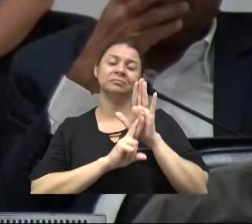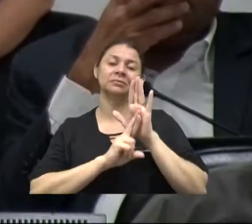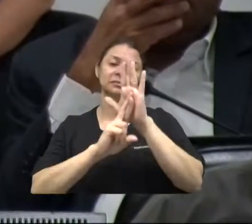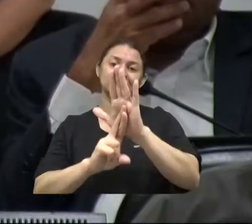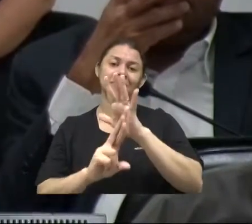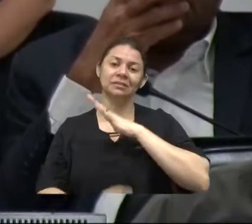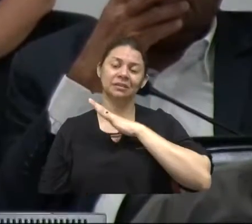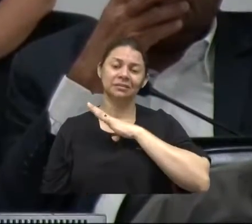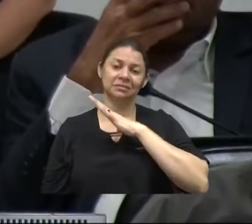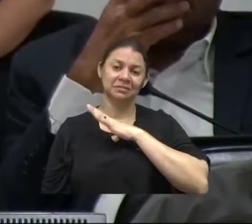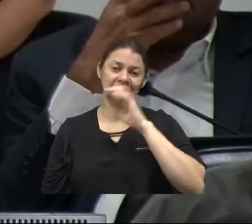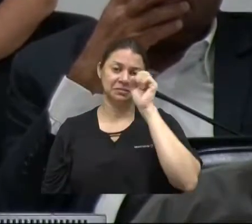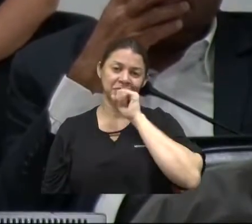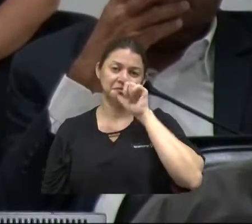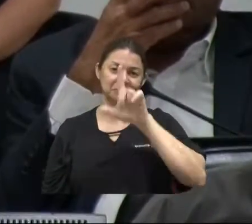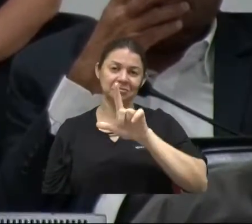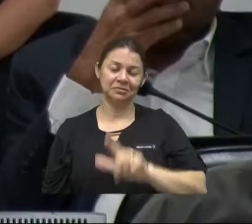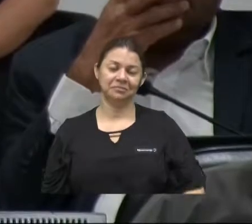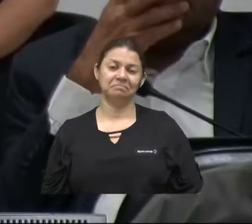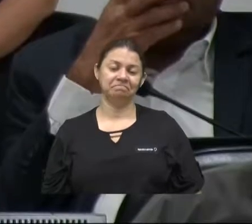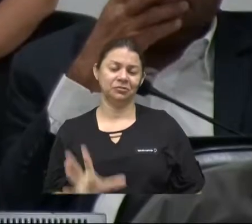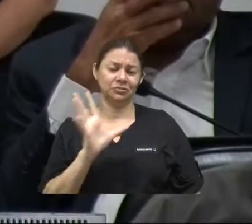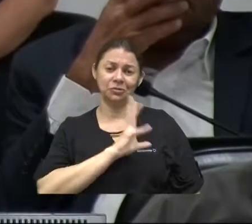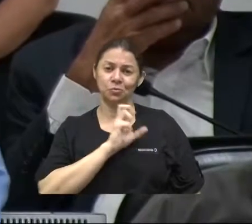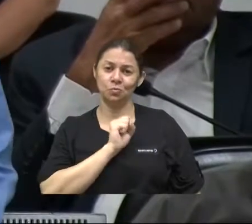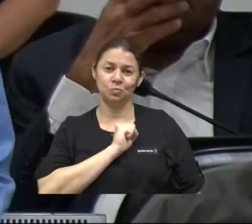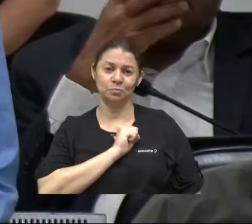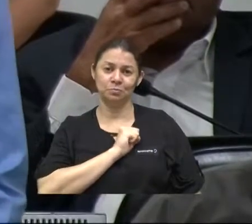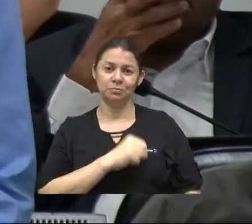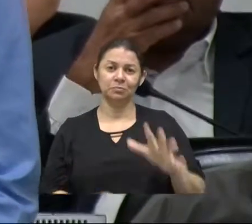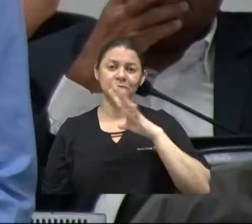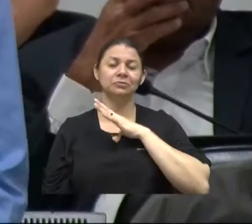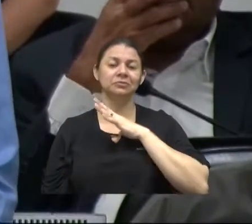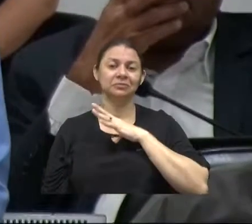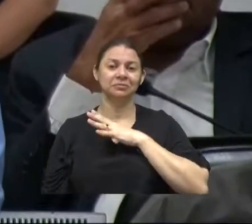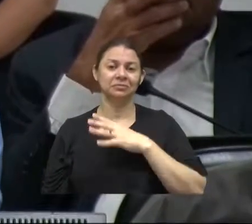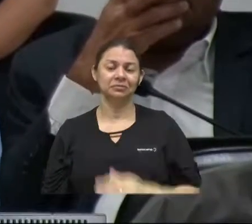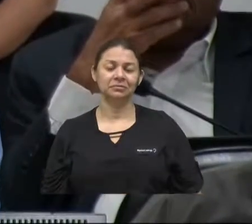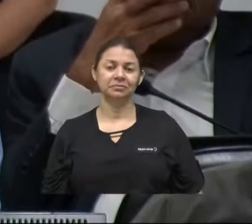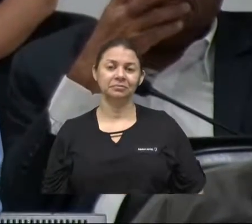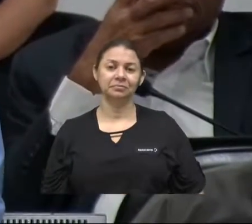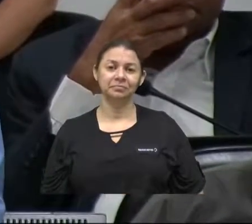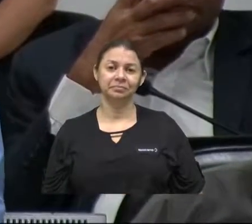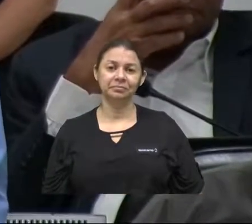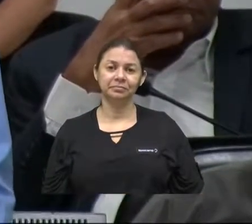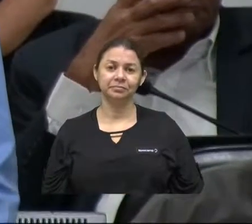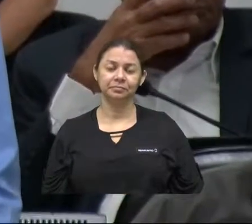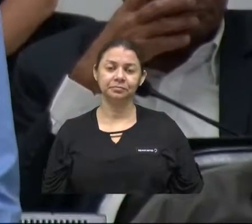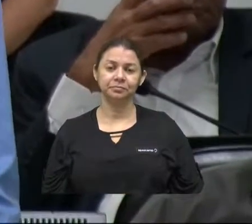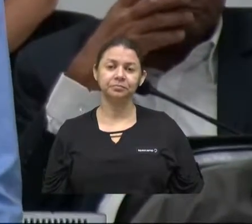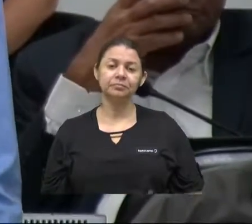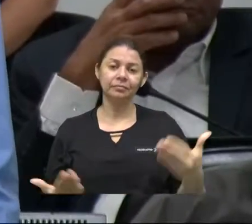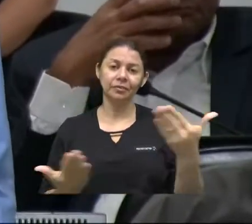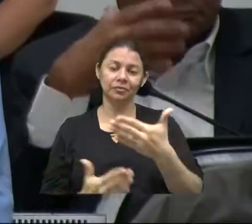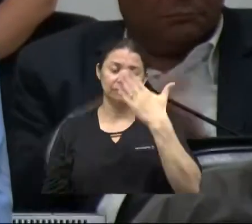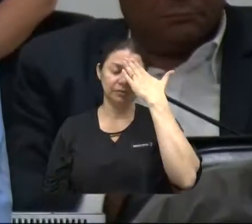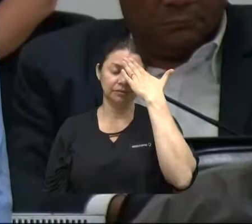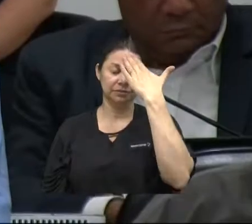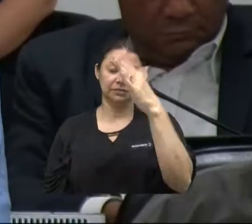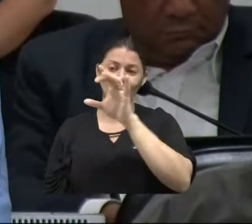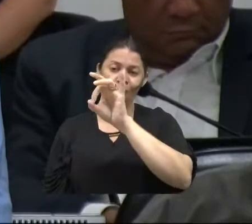povo da minha terra. Terra que amo. Então, a tranquilidade. E agradecer, logicamente, o voto de cada um.